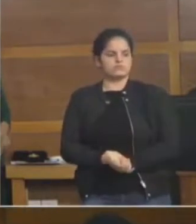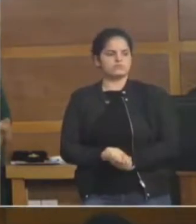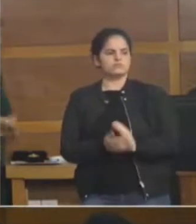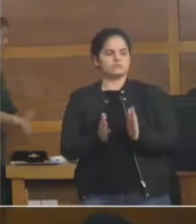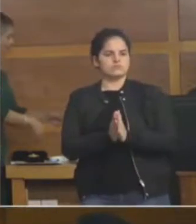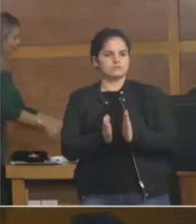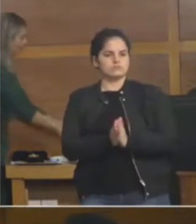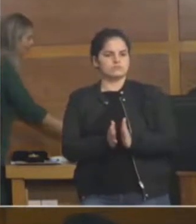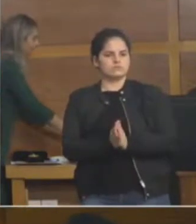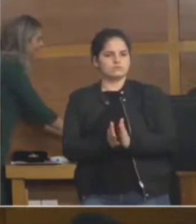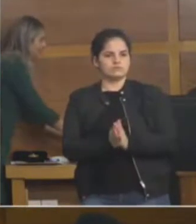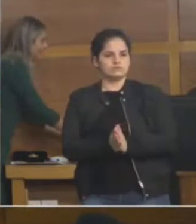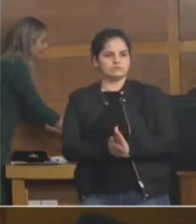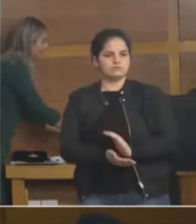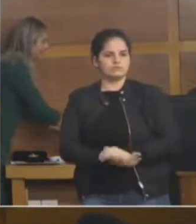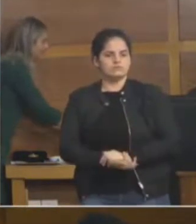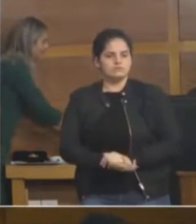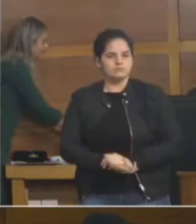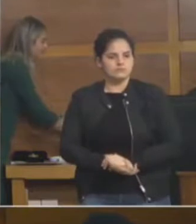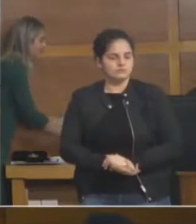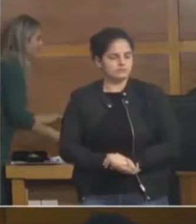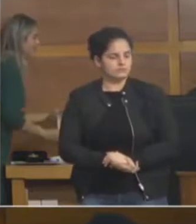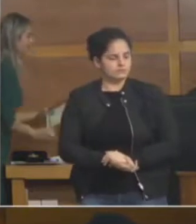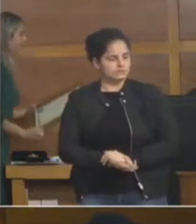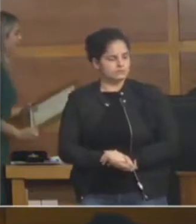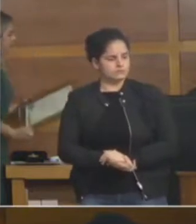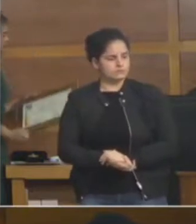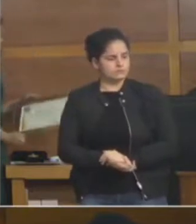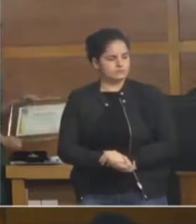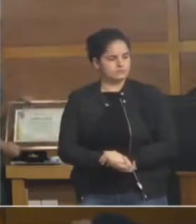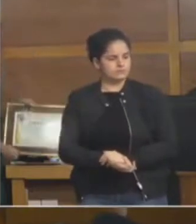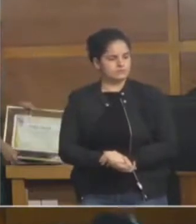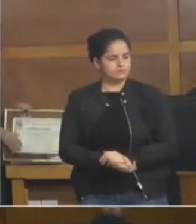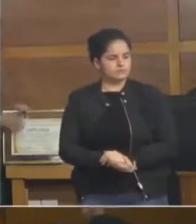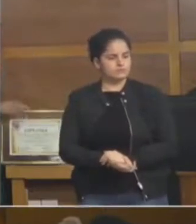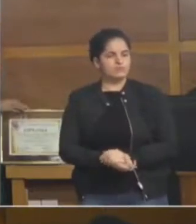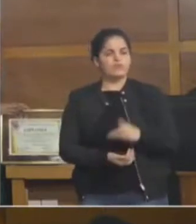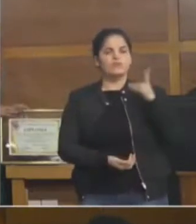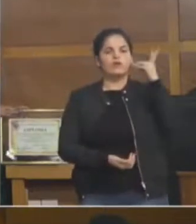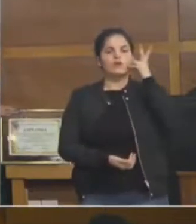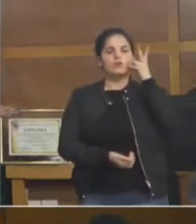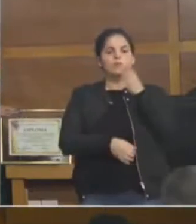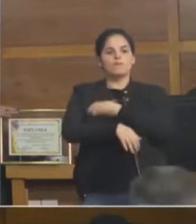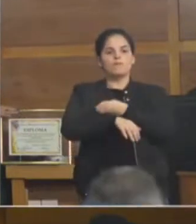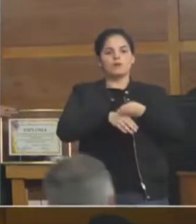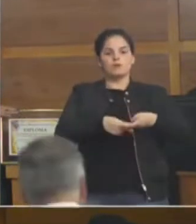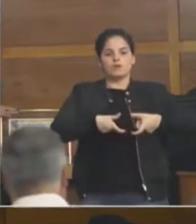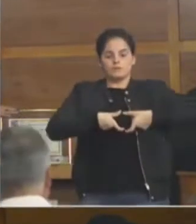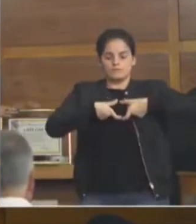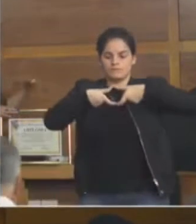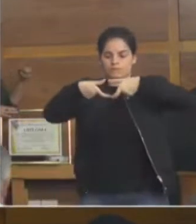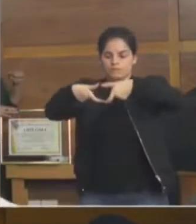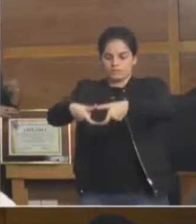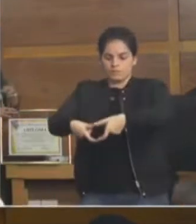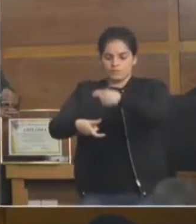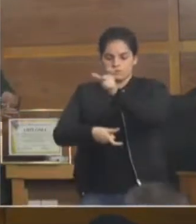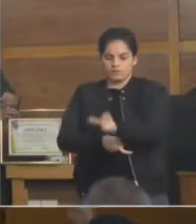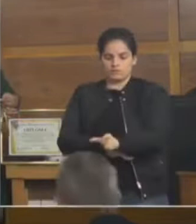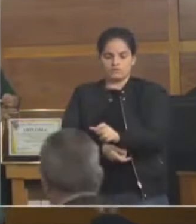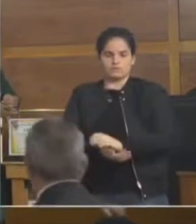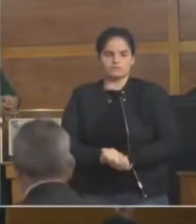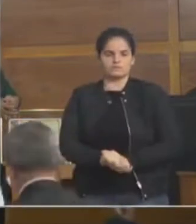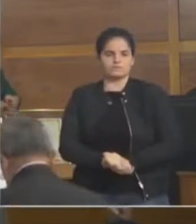e receberá das mãos do excelentíssimo Vereador Branco a medalha de mérito esportivo Ayrton José